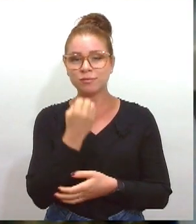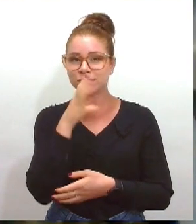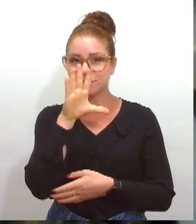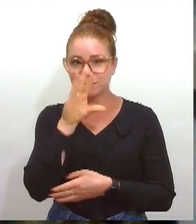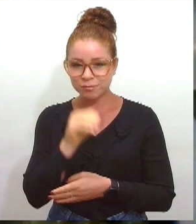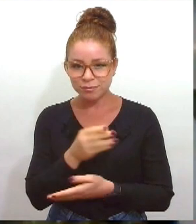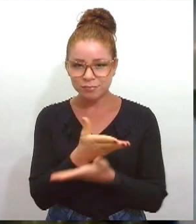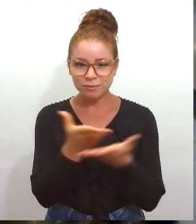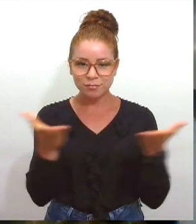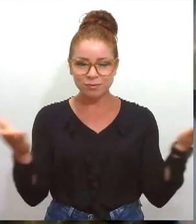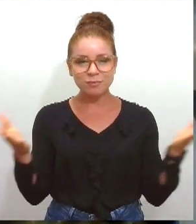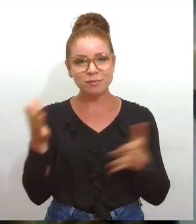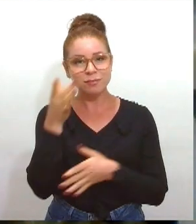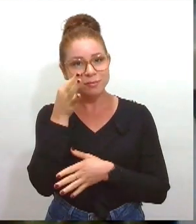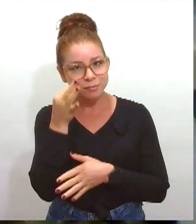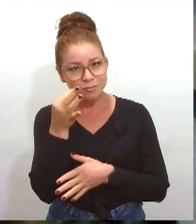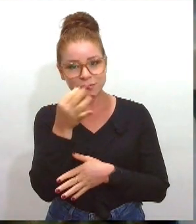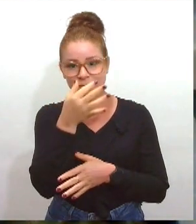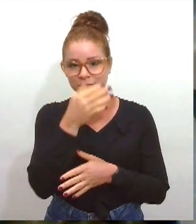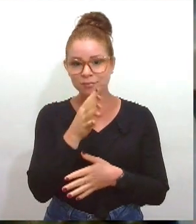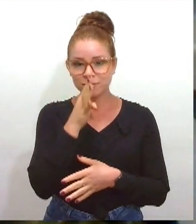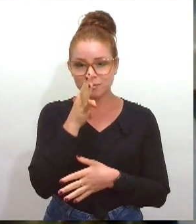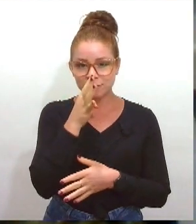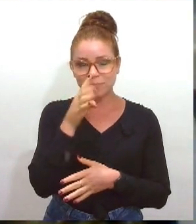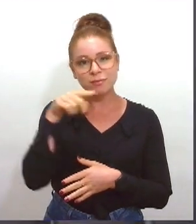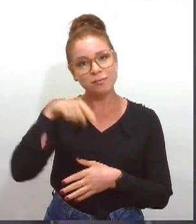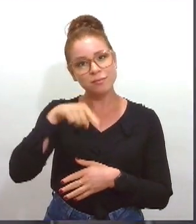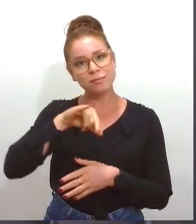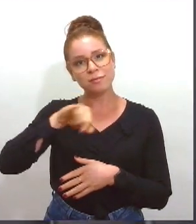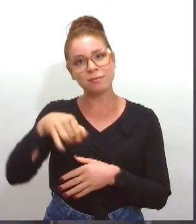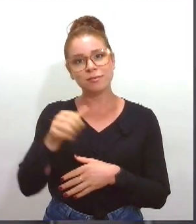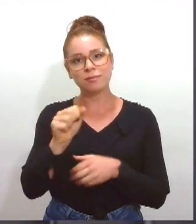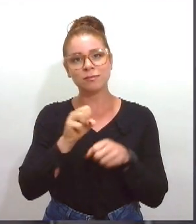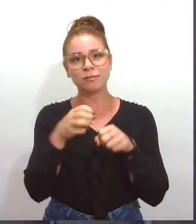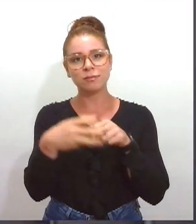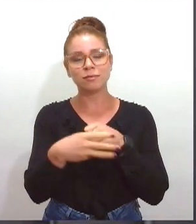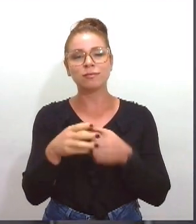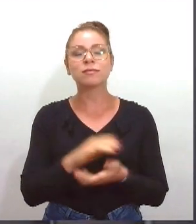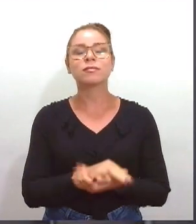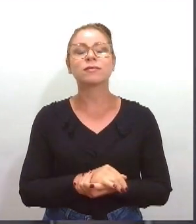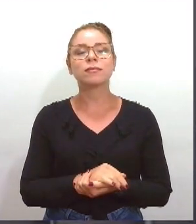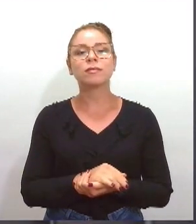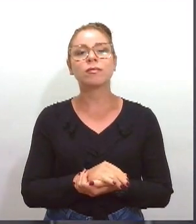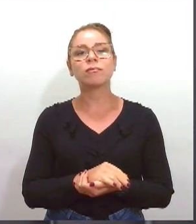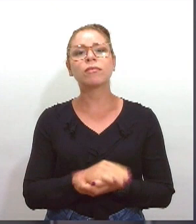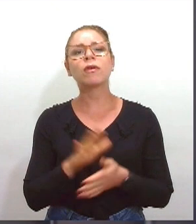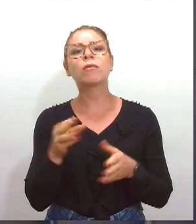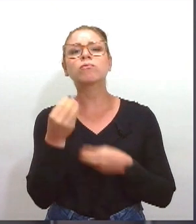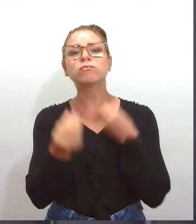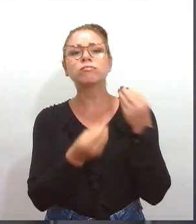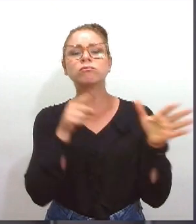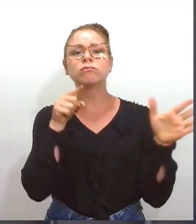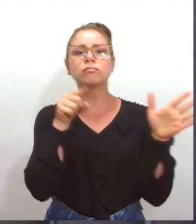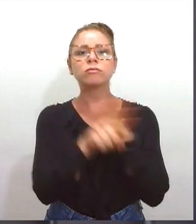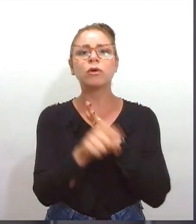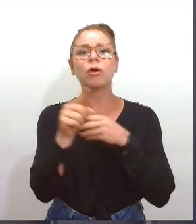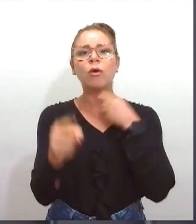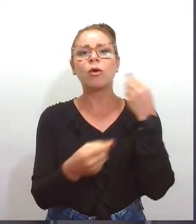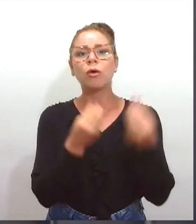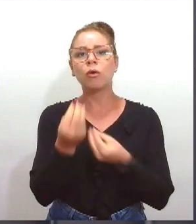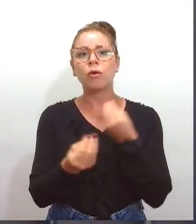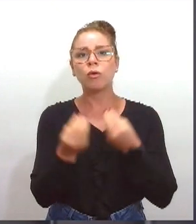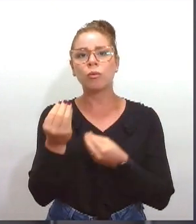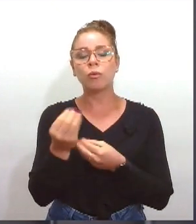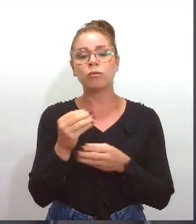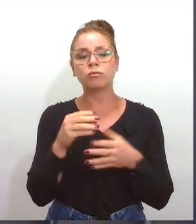nos assistem aqui na TV Alese. Doutor Benito, como o senhor destaca essa medida do HU em